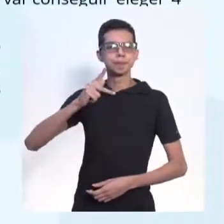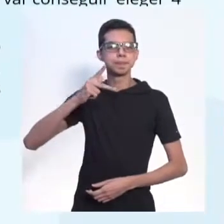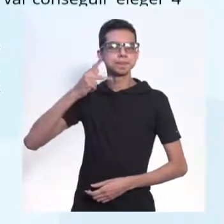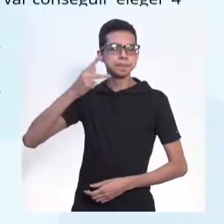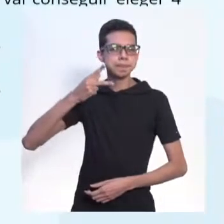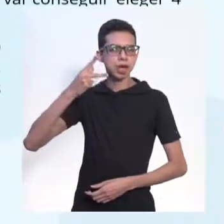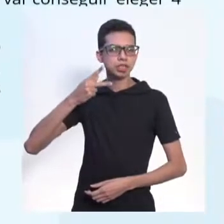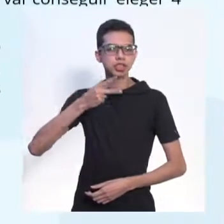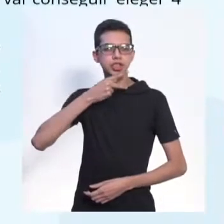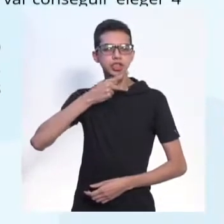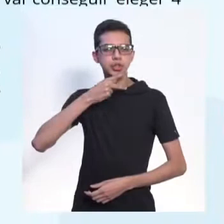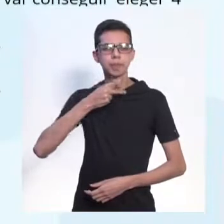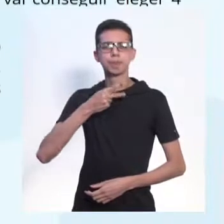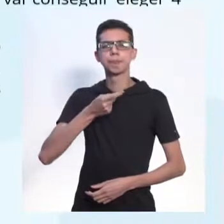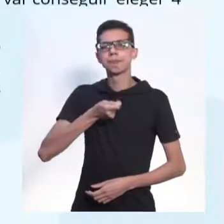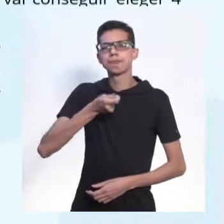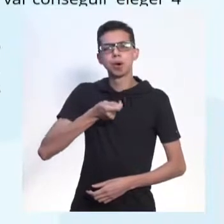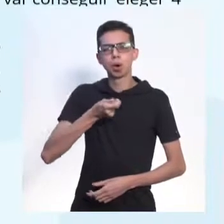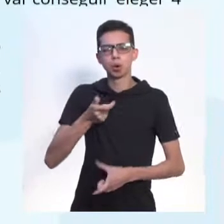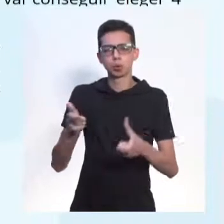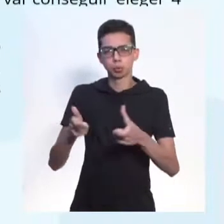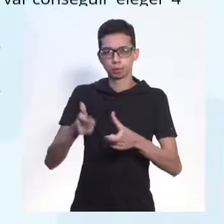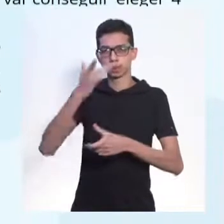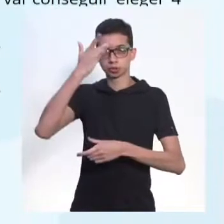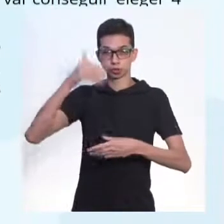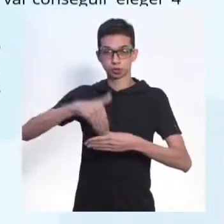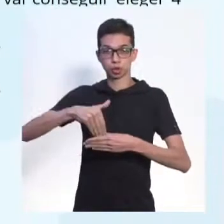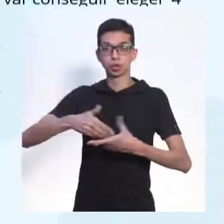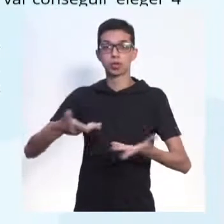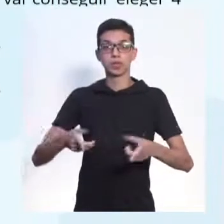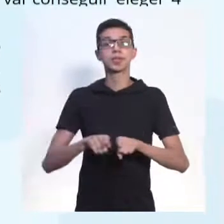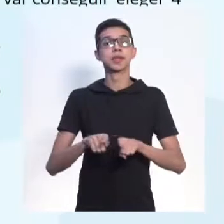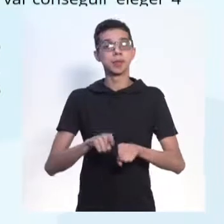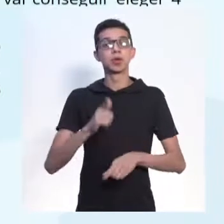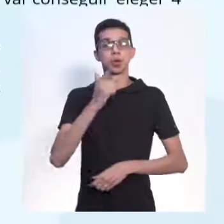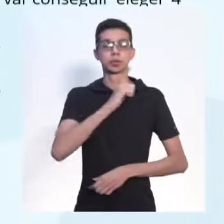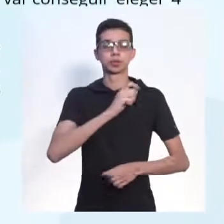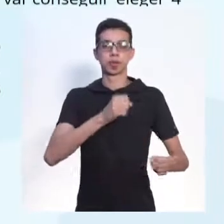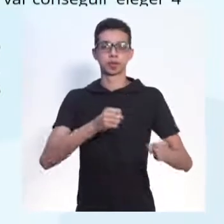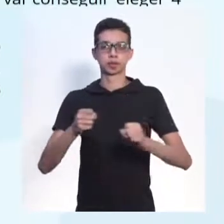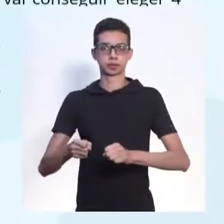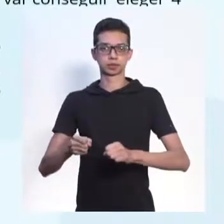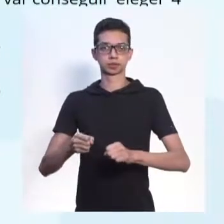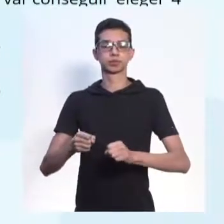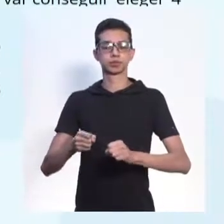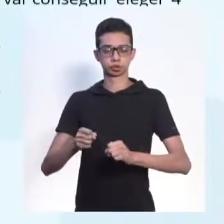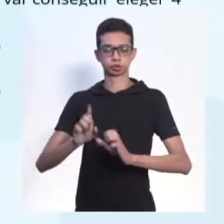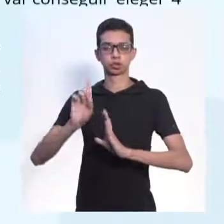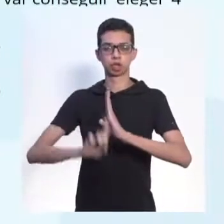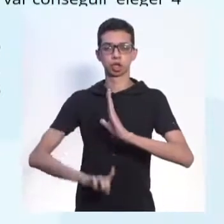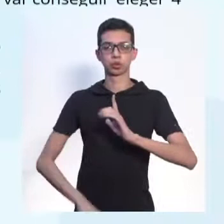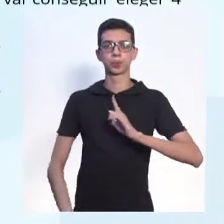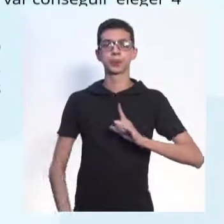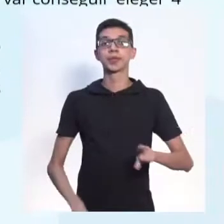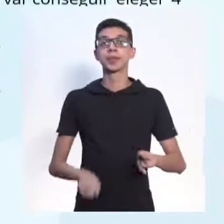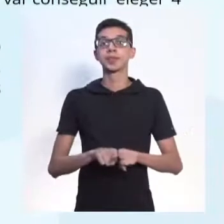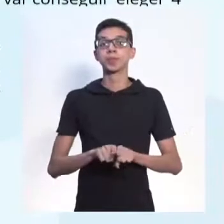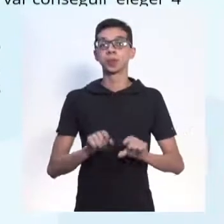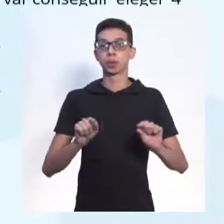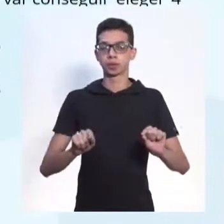ou seu poucos representativos também tem o acesso ao poder Outro ponto fundamental é que o